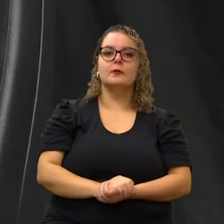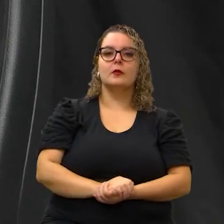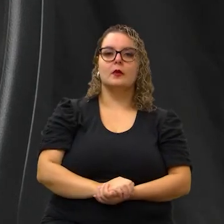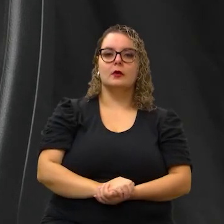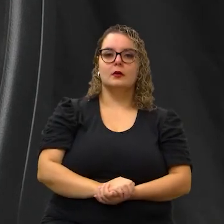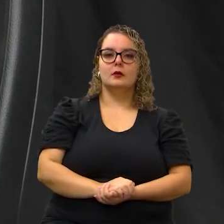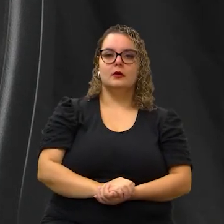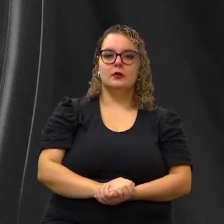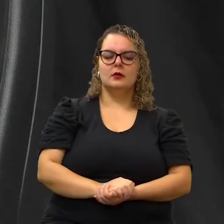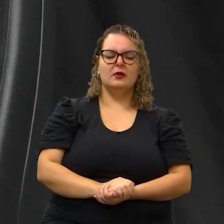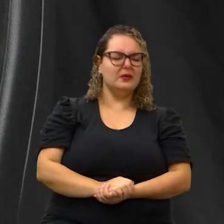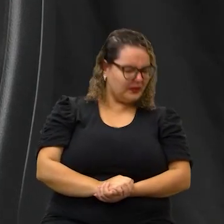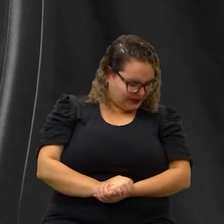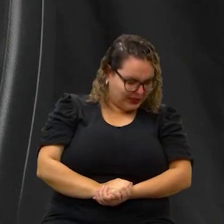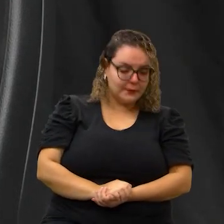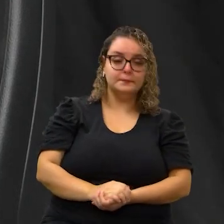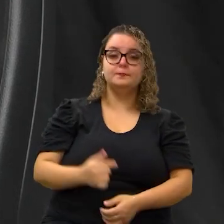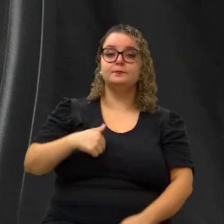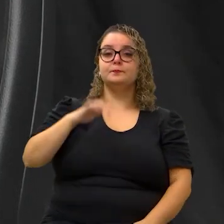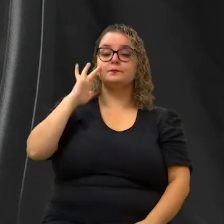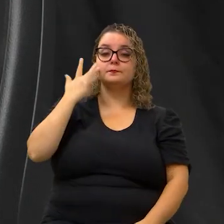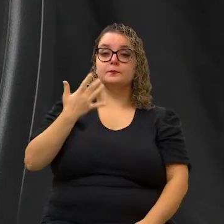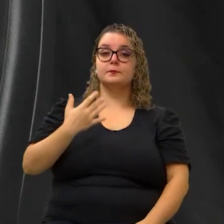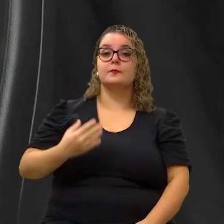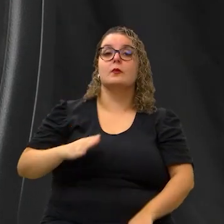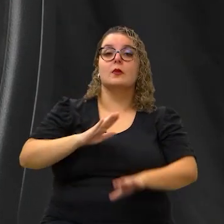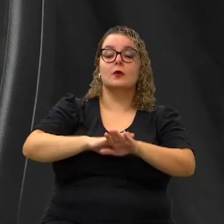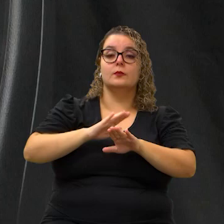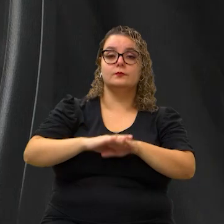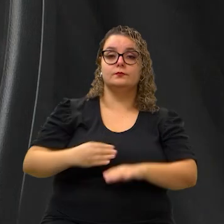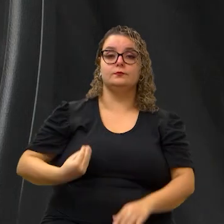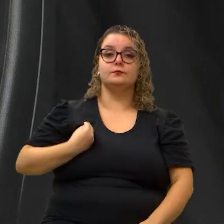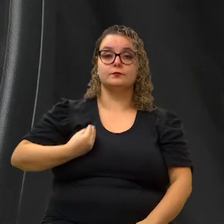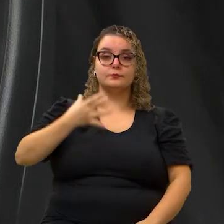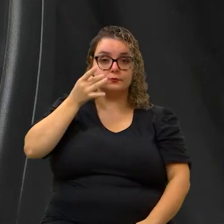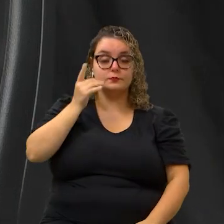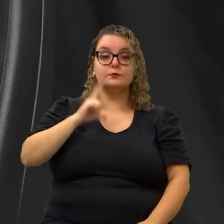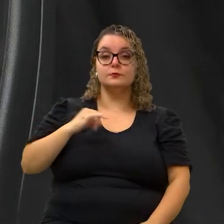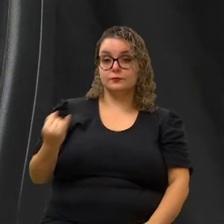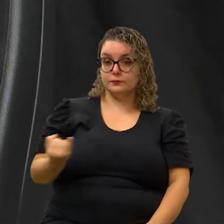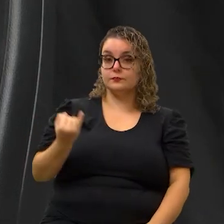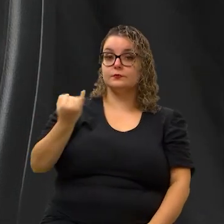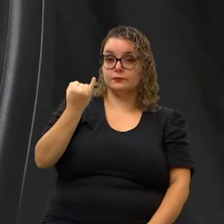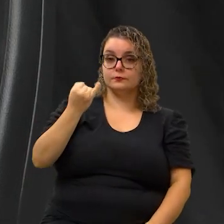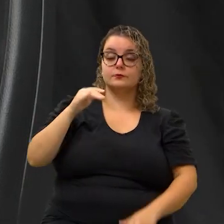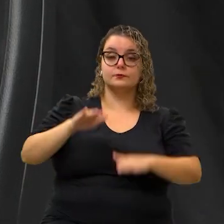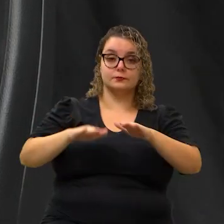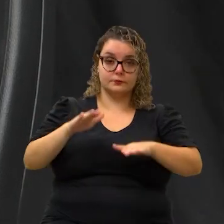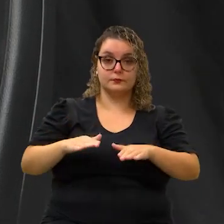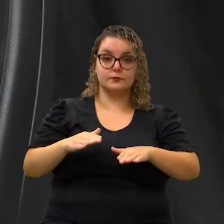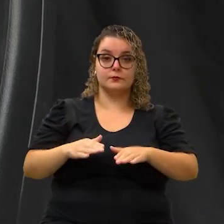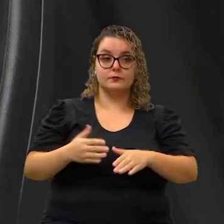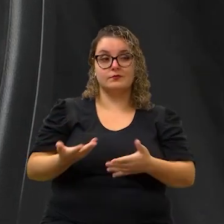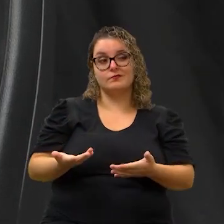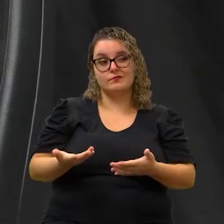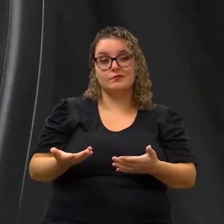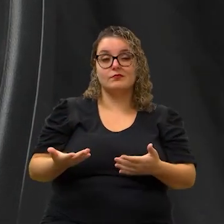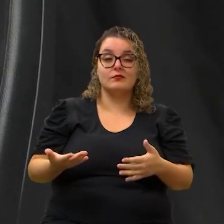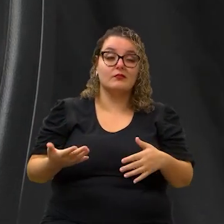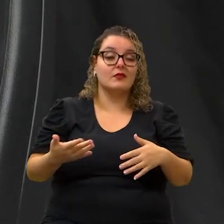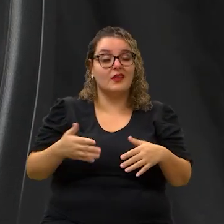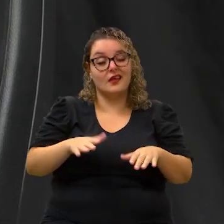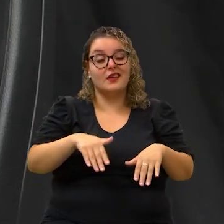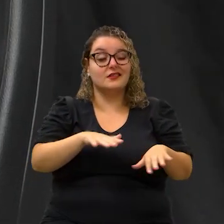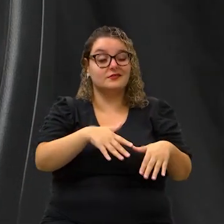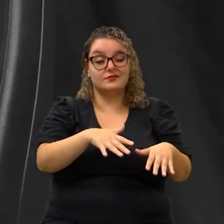Ao mesmo tempo, eu ainda sou daqueles que acham que as atividades presenciais têm ainda muita importância, e muitas vezes elas